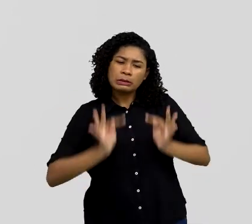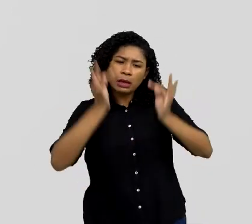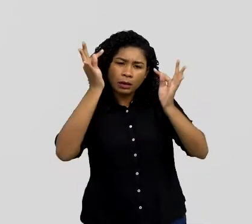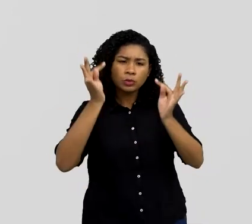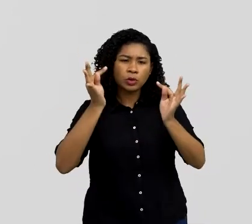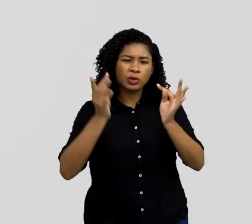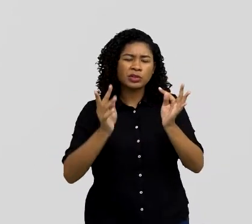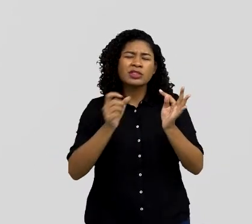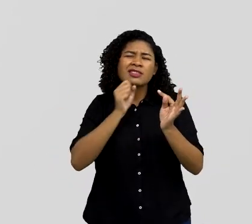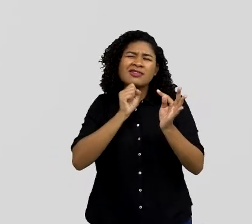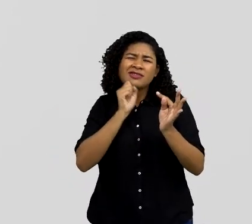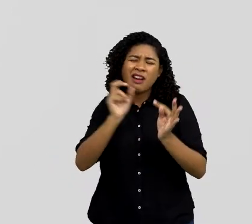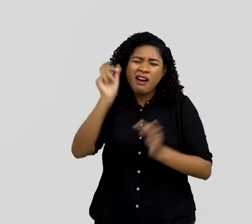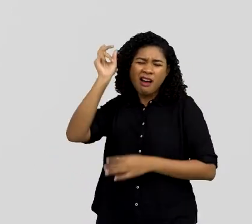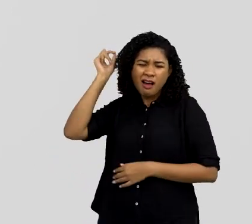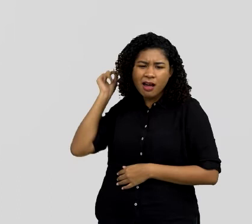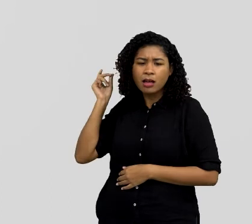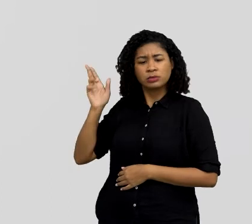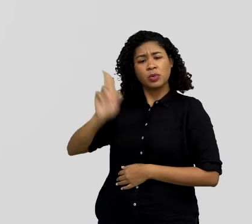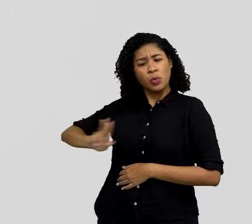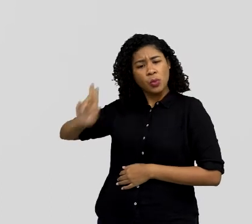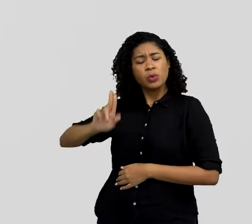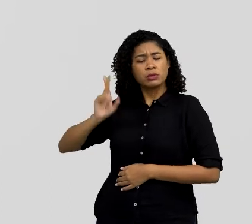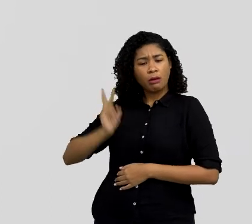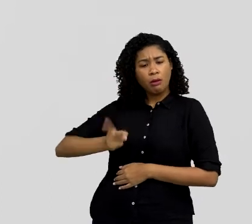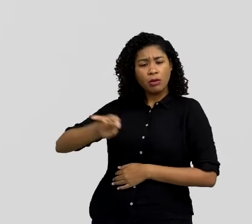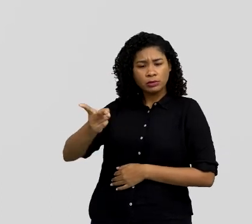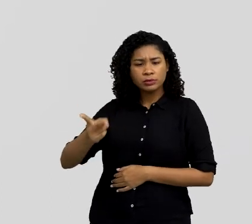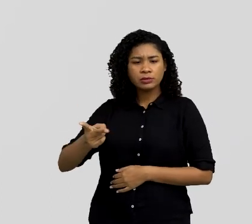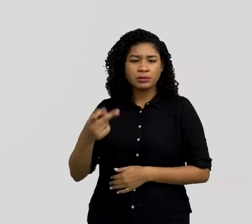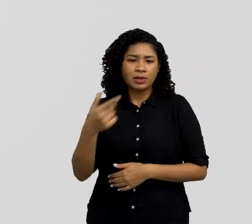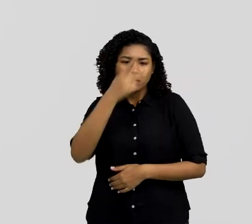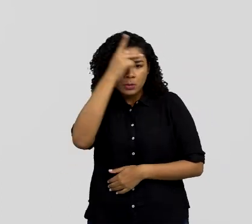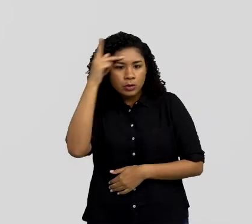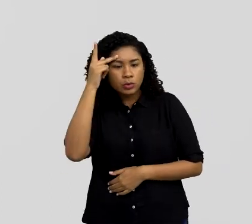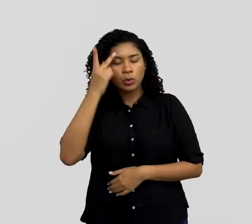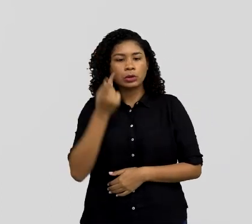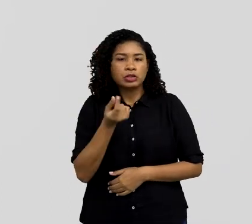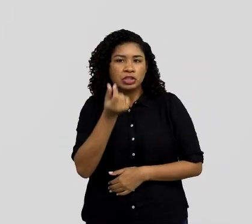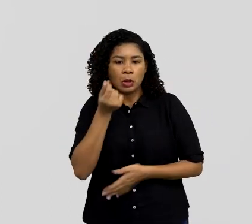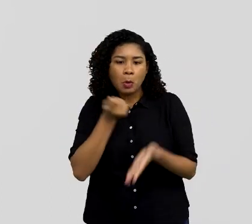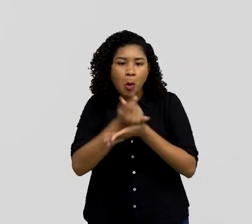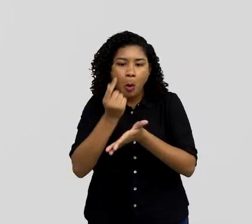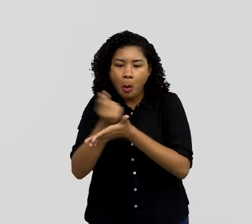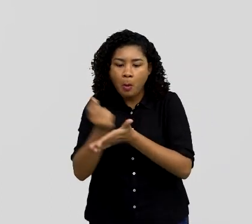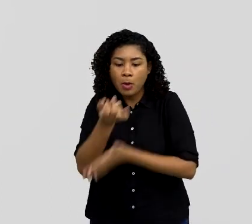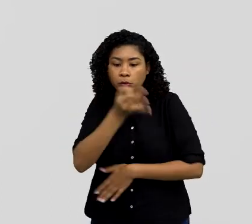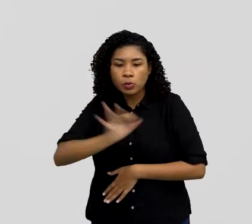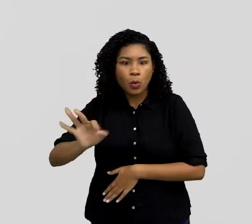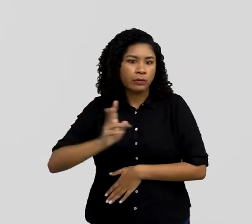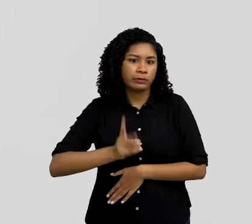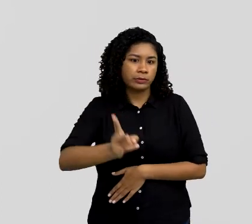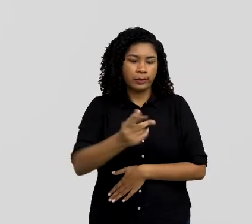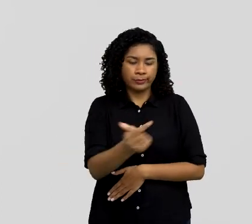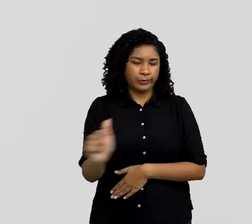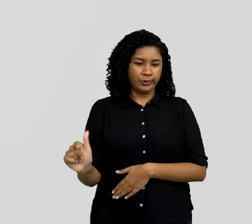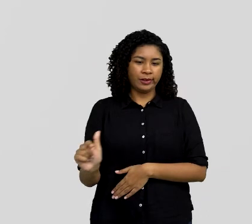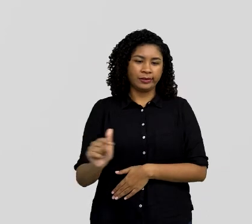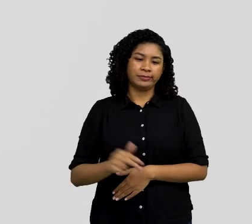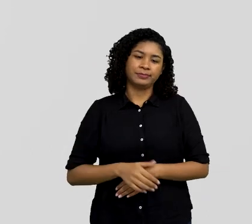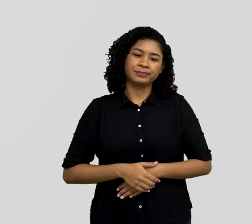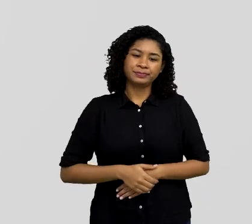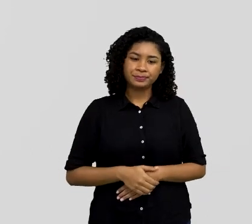não têm dinheiro para trocar, né? Então, indo pela interpretação, funciona dessa forma. A letra B está dizendo que a crença em